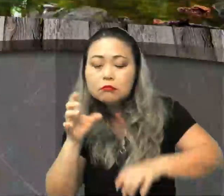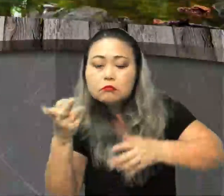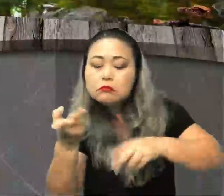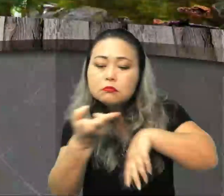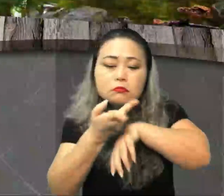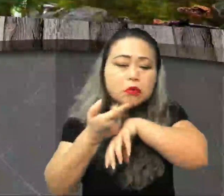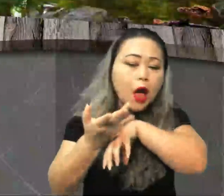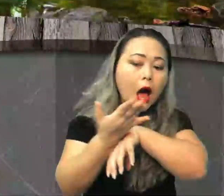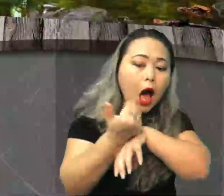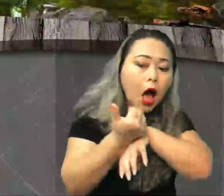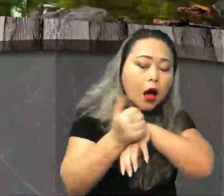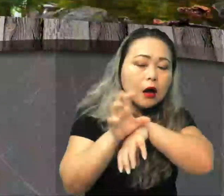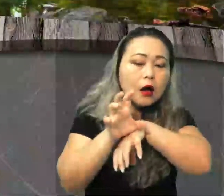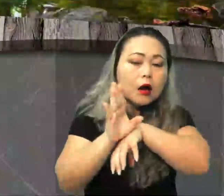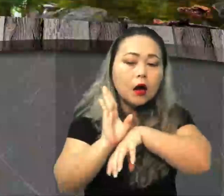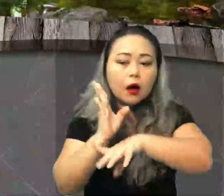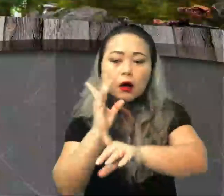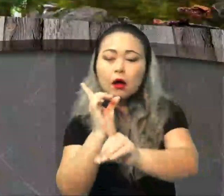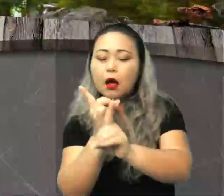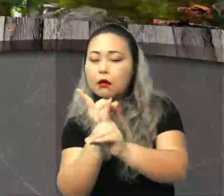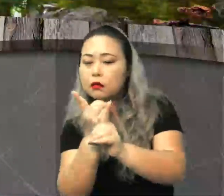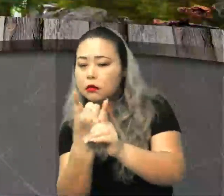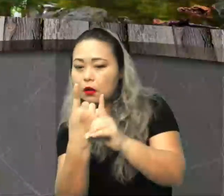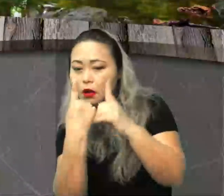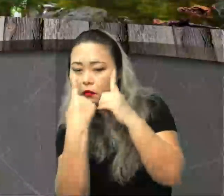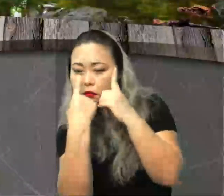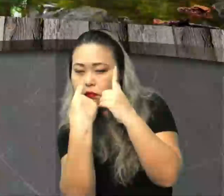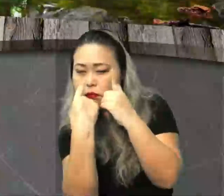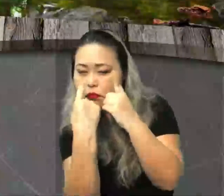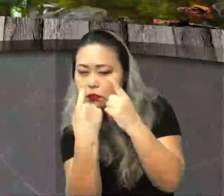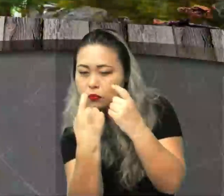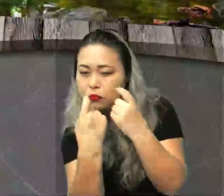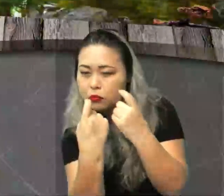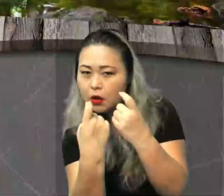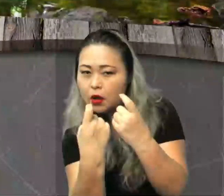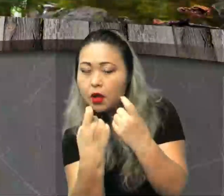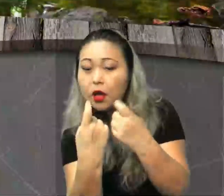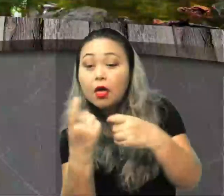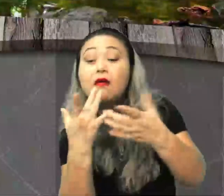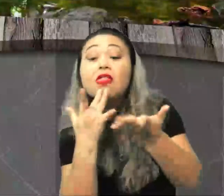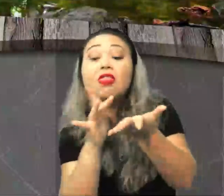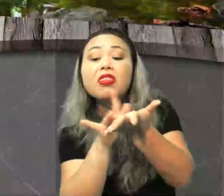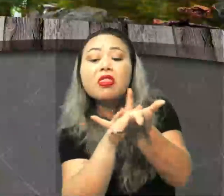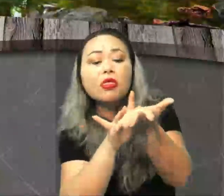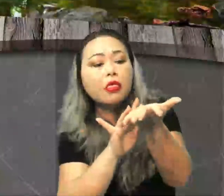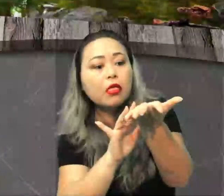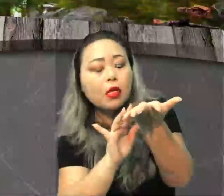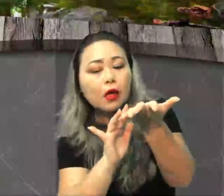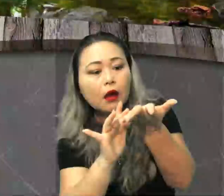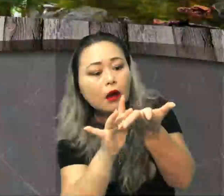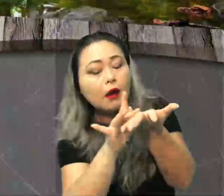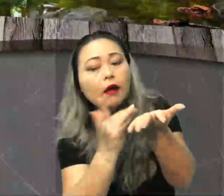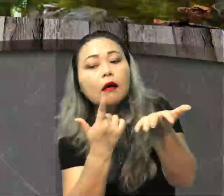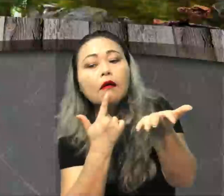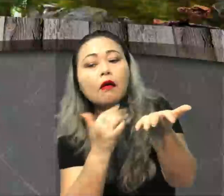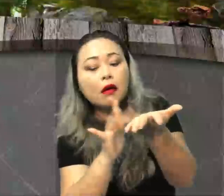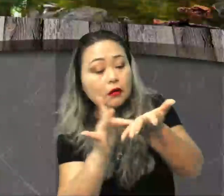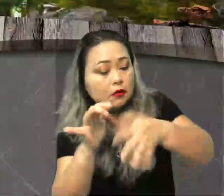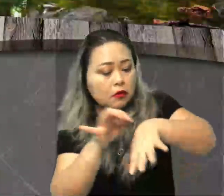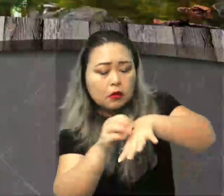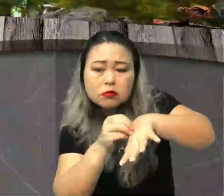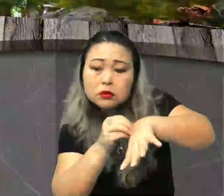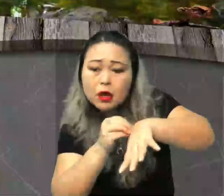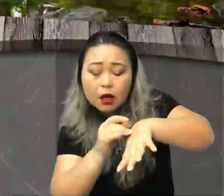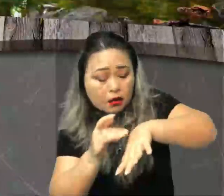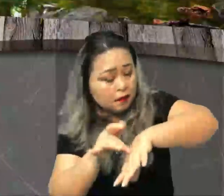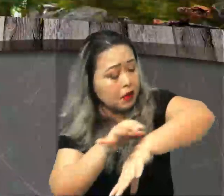alimento. E elas podem ser, sim, atraídas, né, pelo sangue. Então, quando a pessoa está ferida, tem